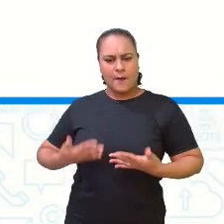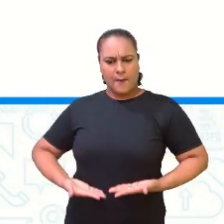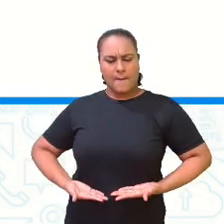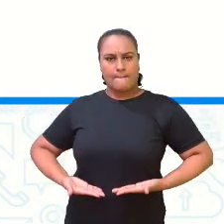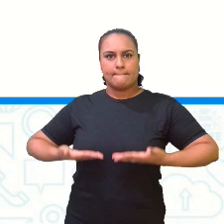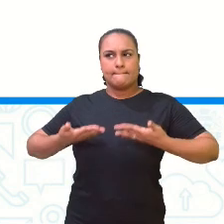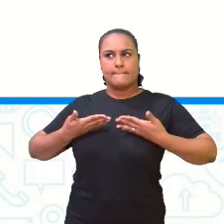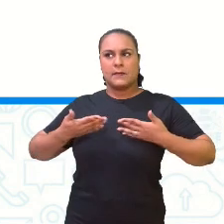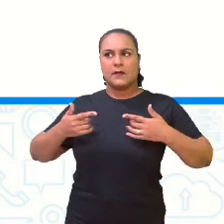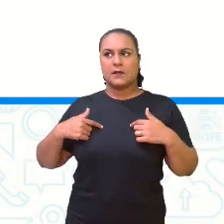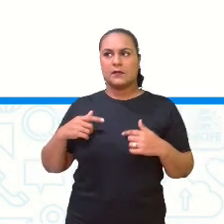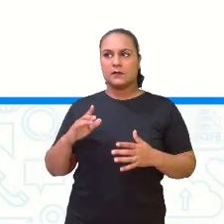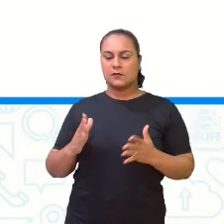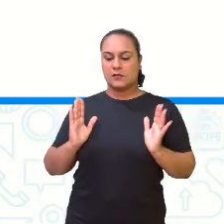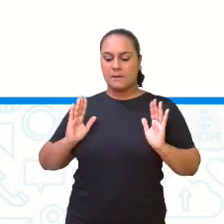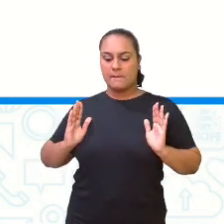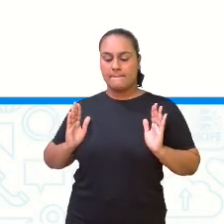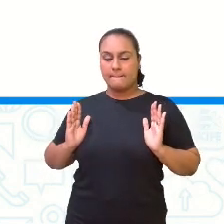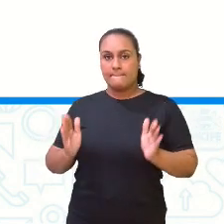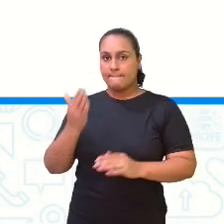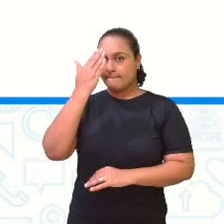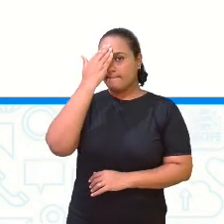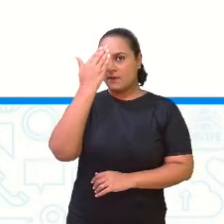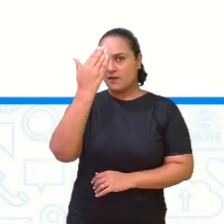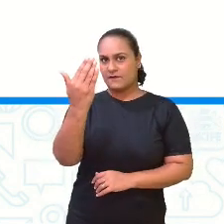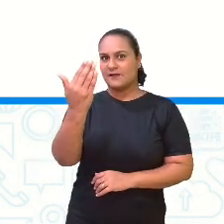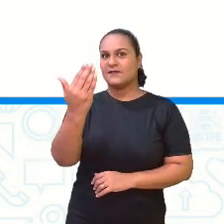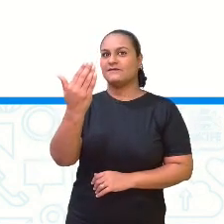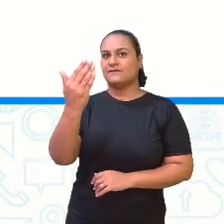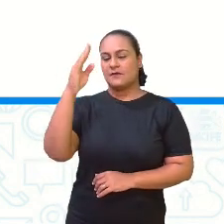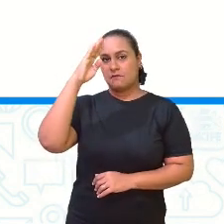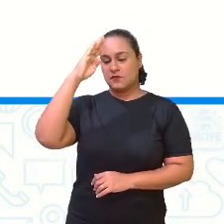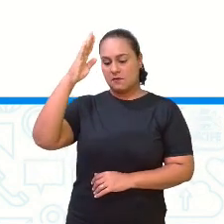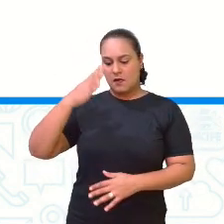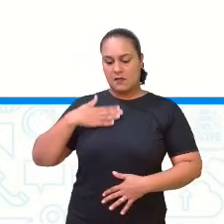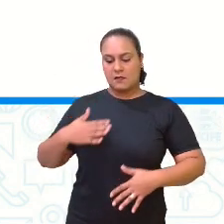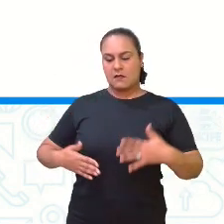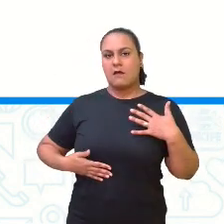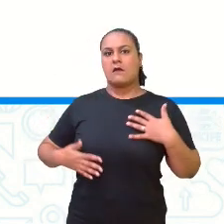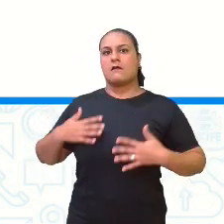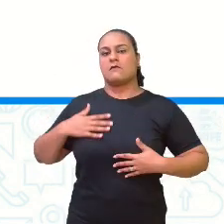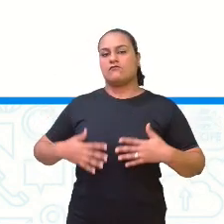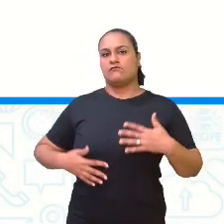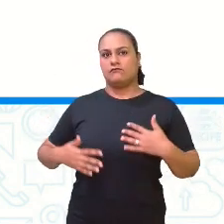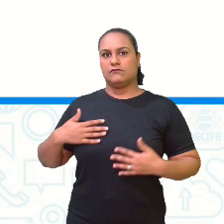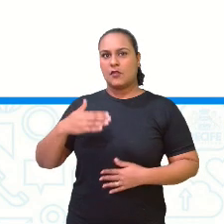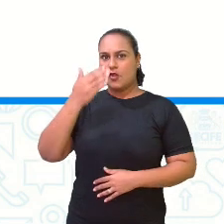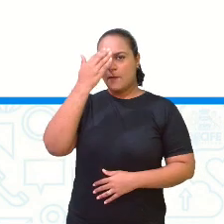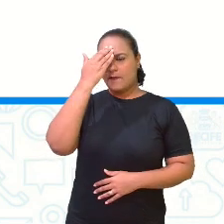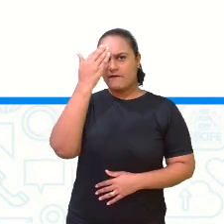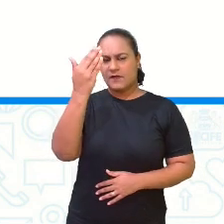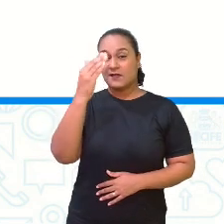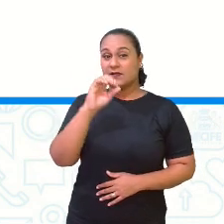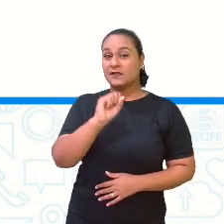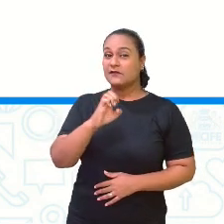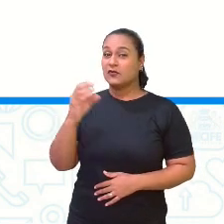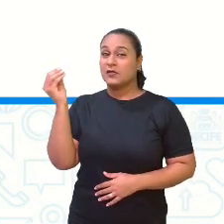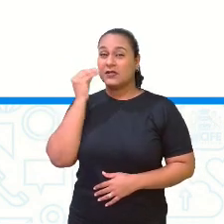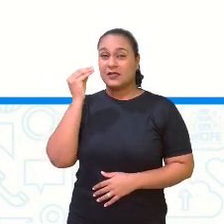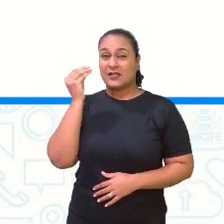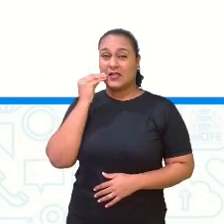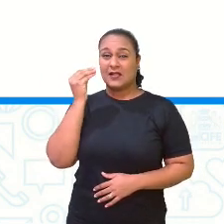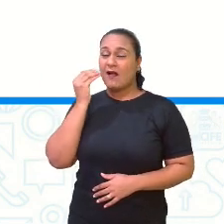corpo é virada para a frente. Principalmente aqui o tórax, o peito deles é virado para frente. Se você for tentar ficar